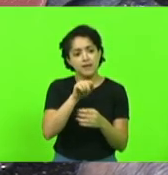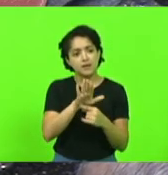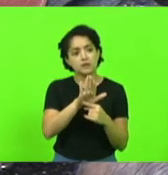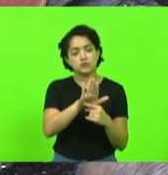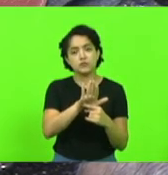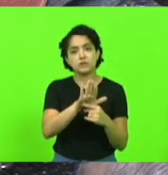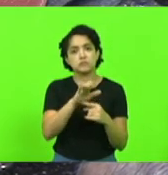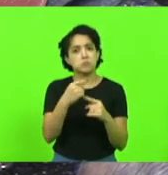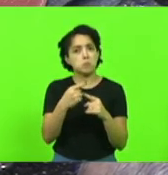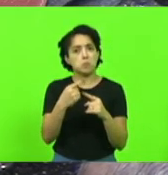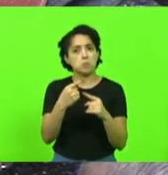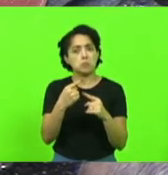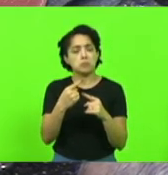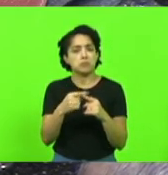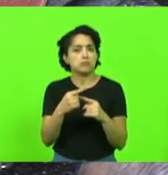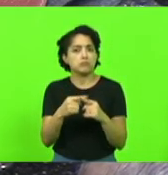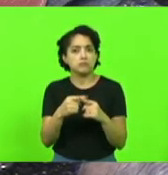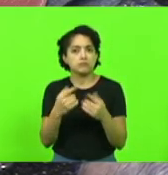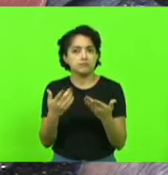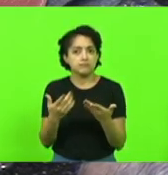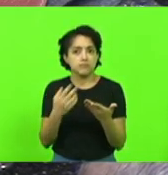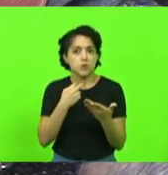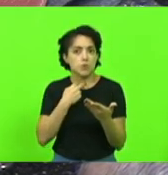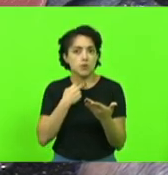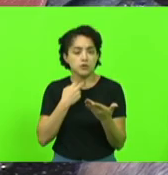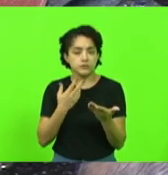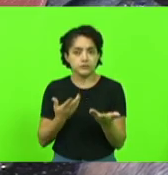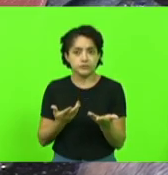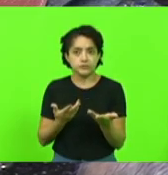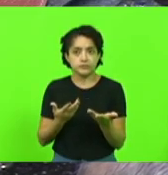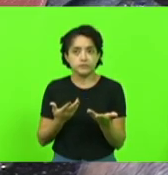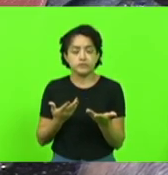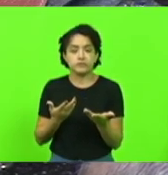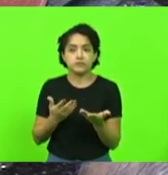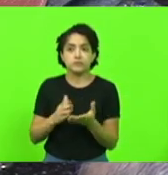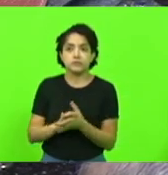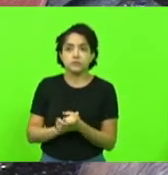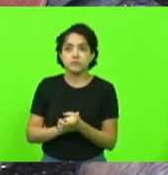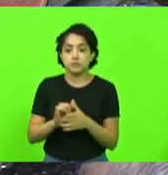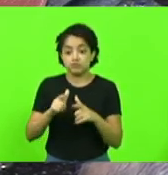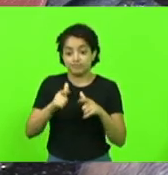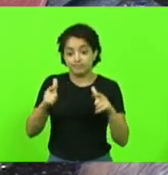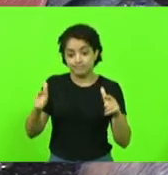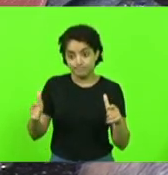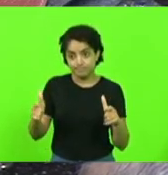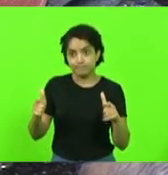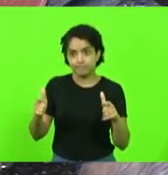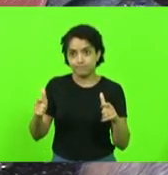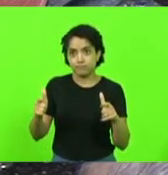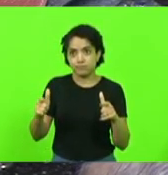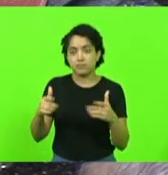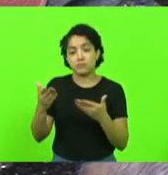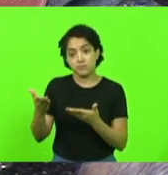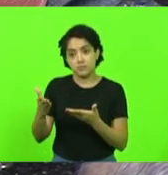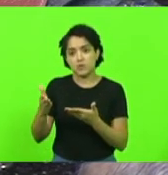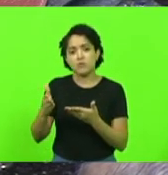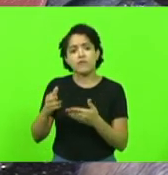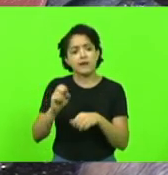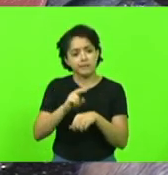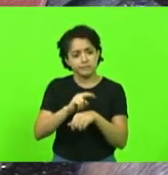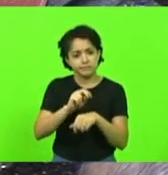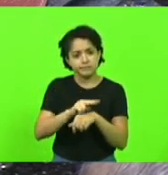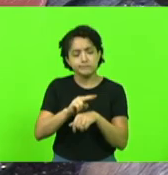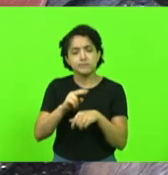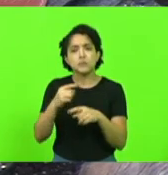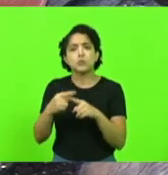com essa lei? Não estamos, afinal de contas, aqui todos convictos de que as mulheres são a maioria? Então, certamente, uma delas vai conseguir a vaga. Mas por que